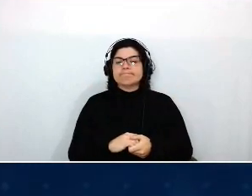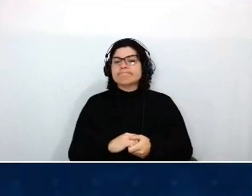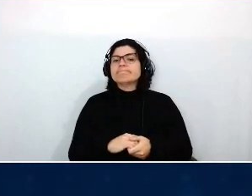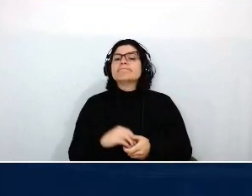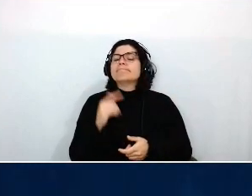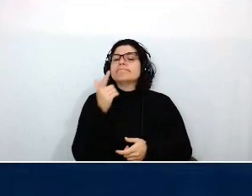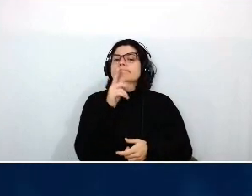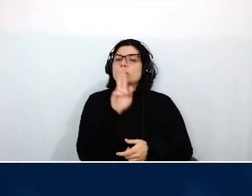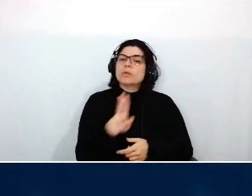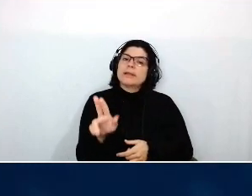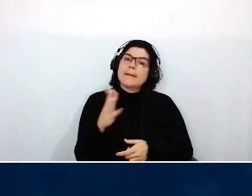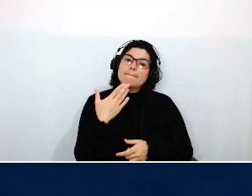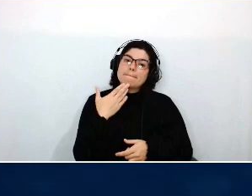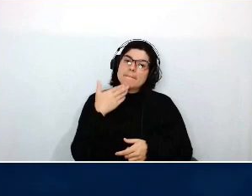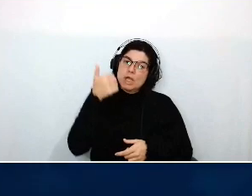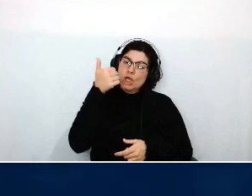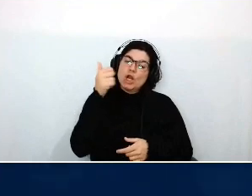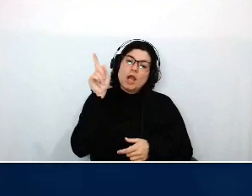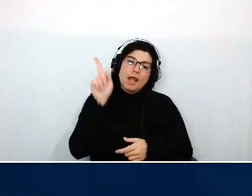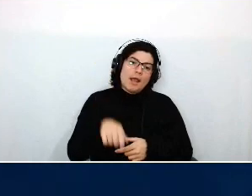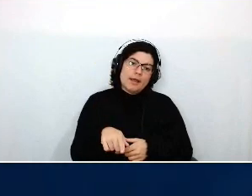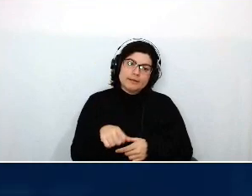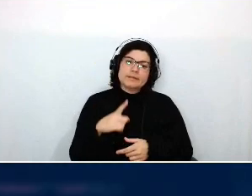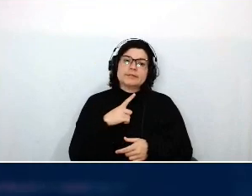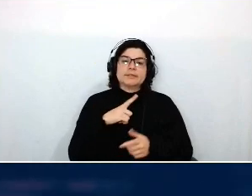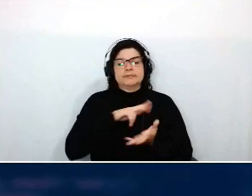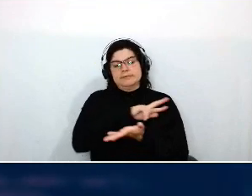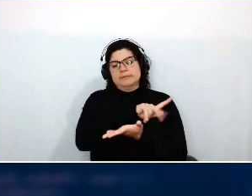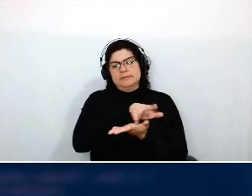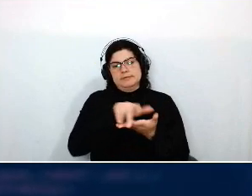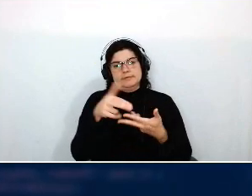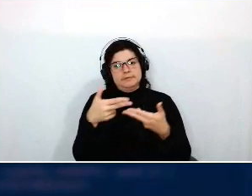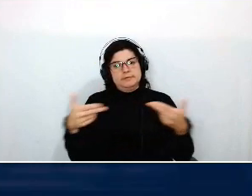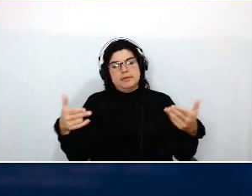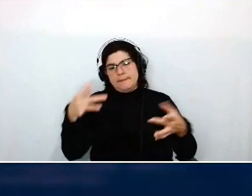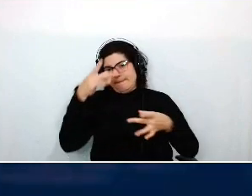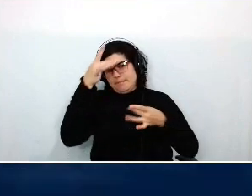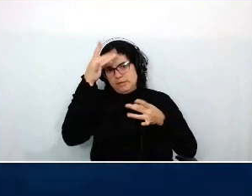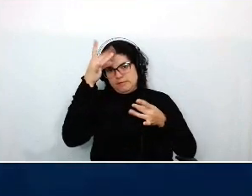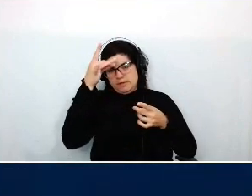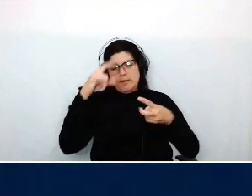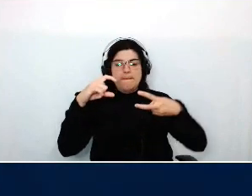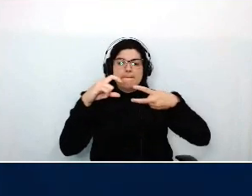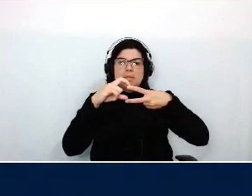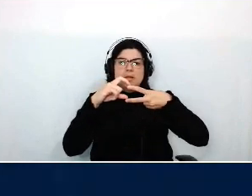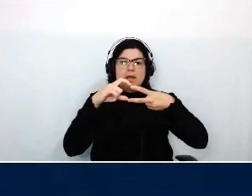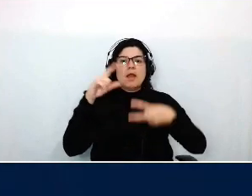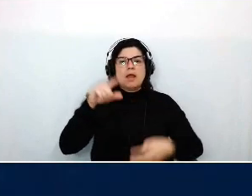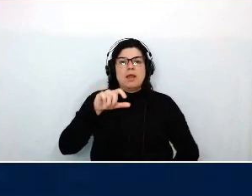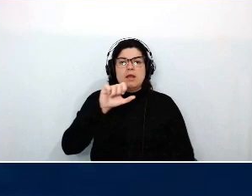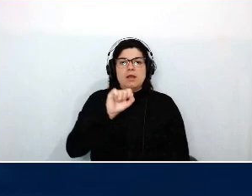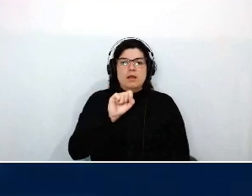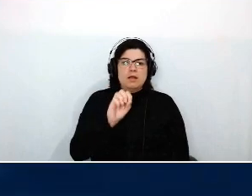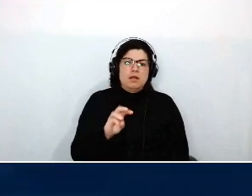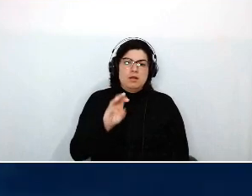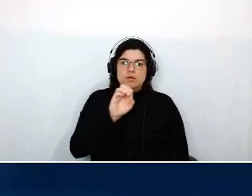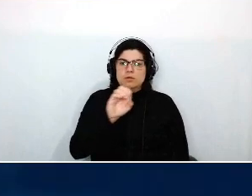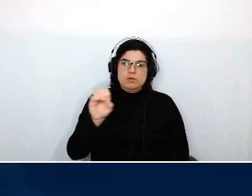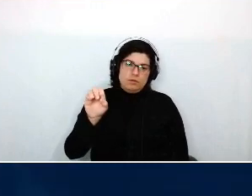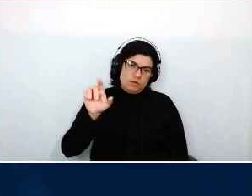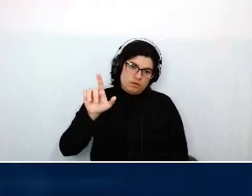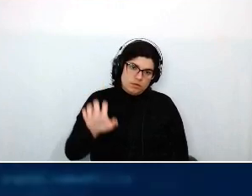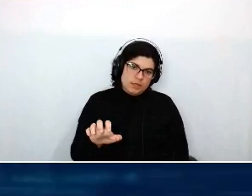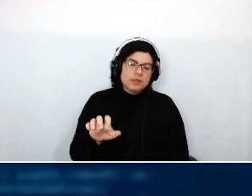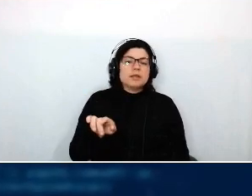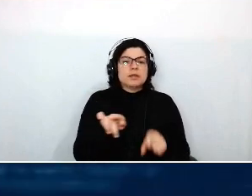melhor extensão de todas, que traz uma infinidade de performance PHP, que é a Soli, e usar o HyperF também. Tá. Então, a